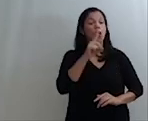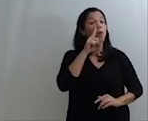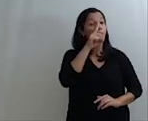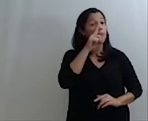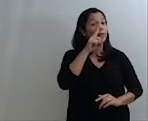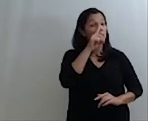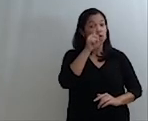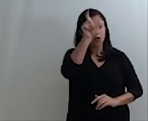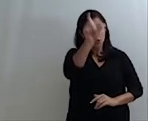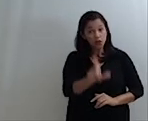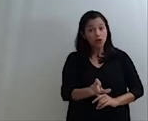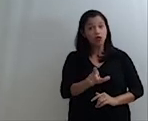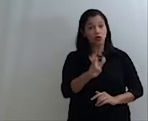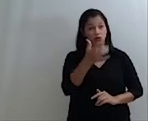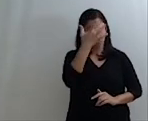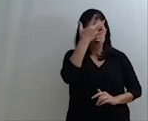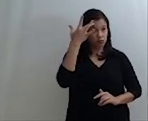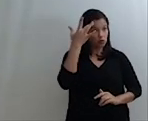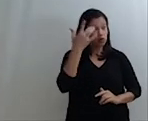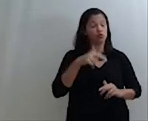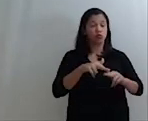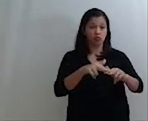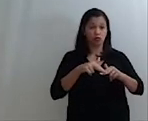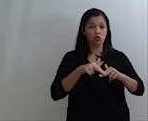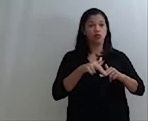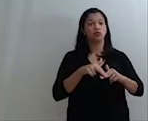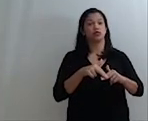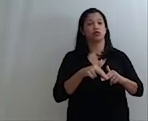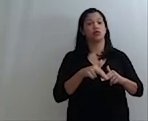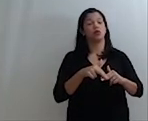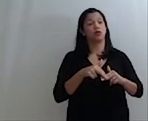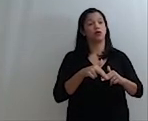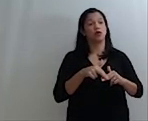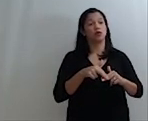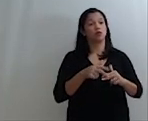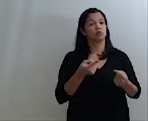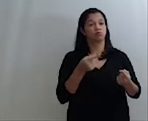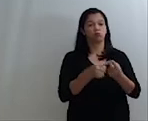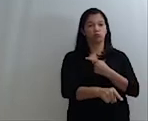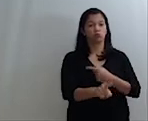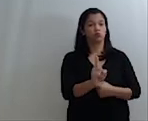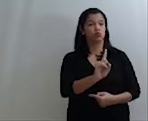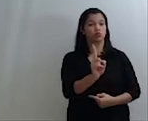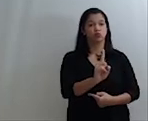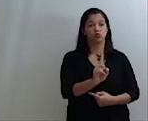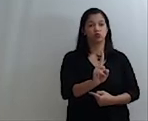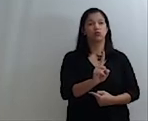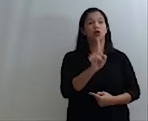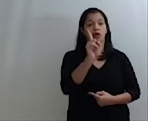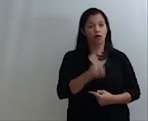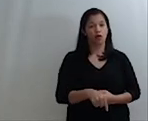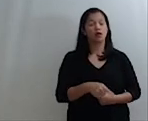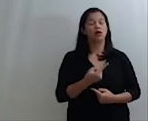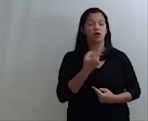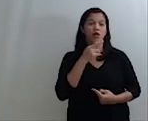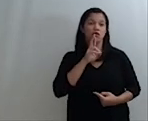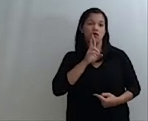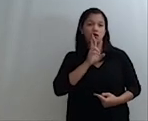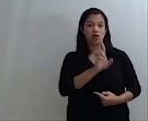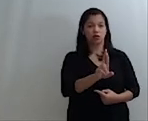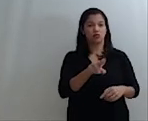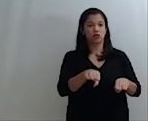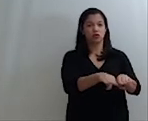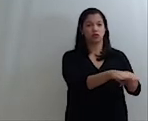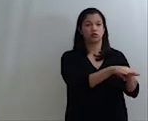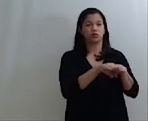agravo regimental é improvido não disenso fica então proclamado assim o resultado por